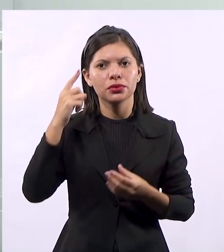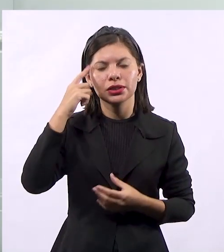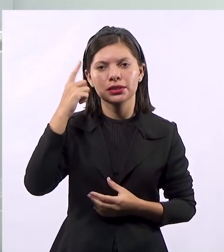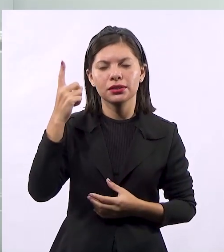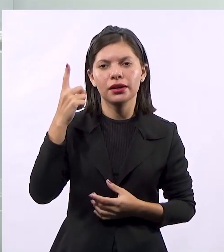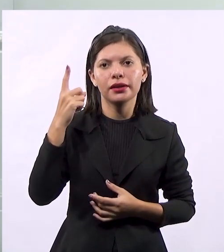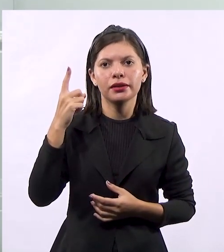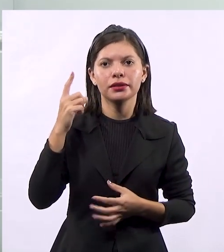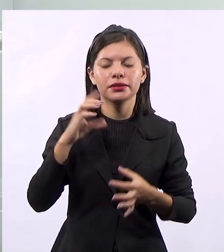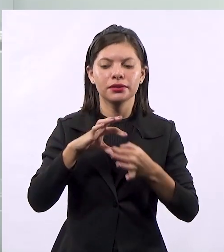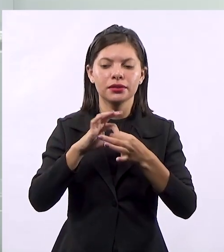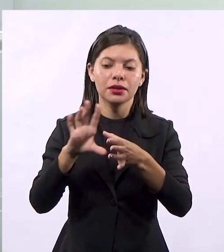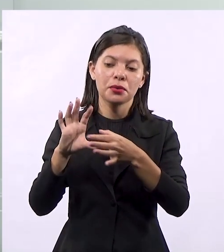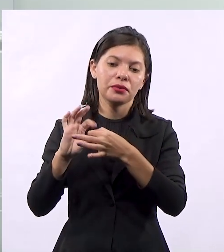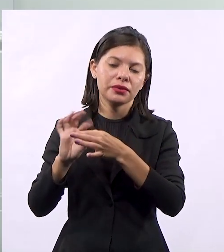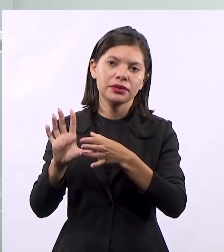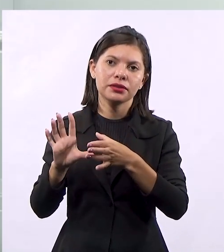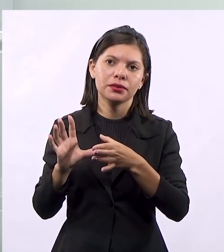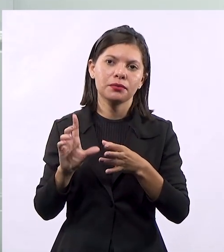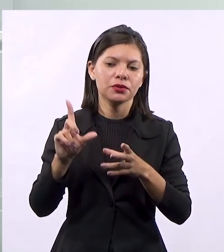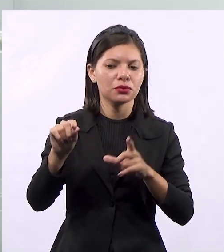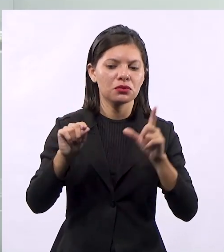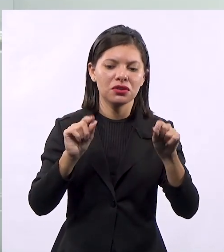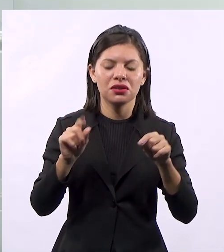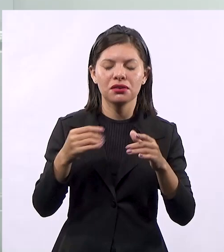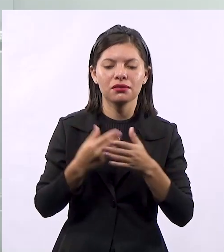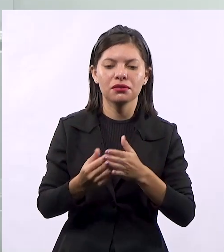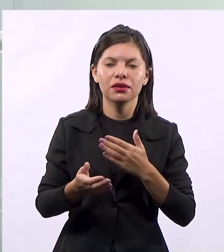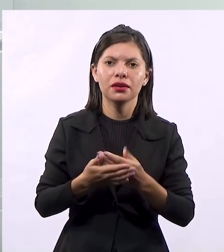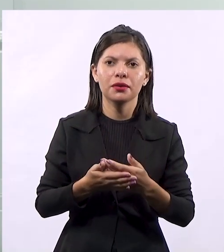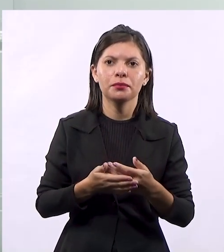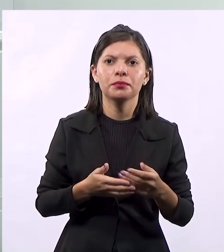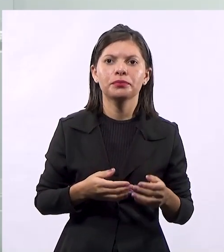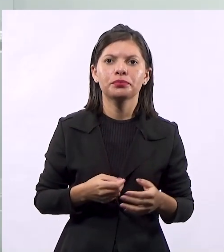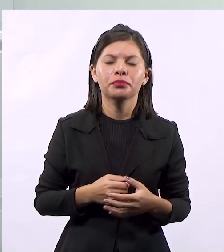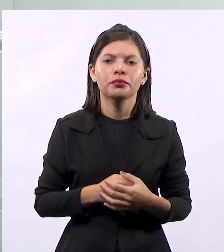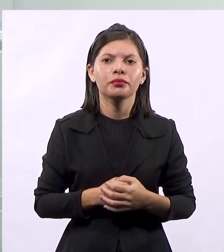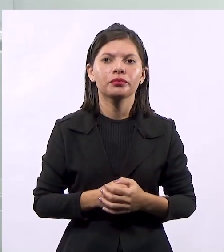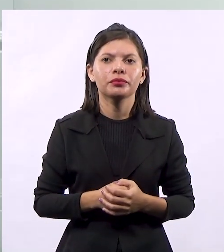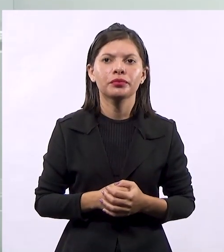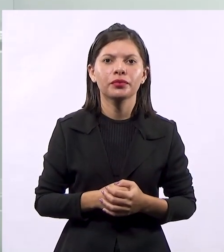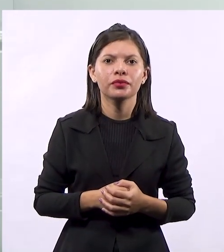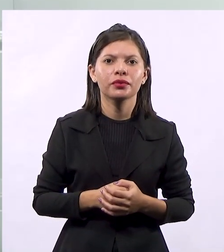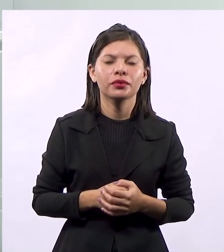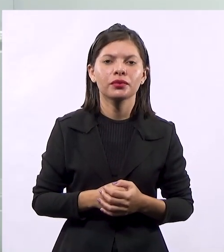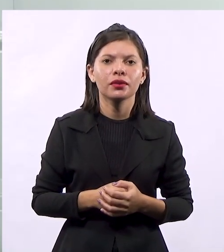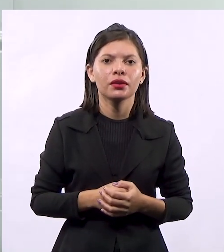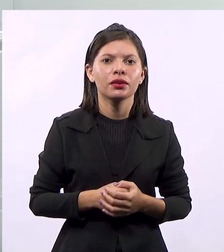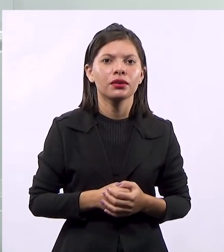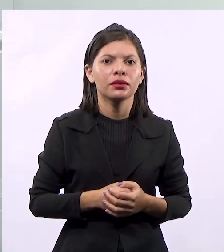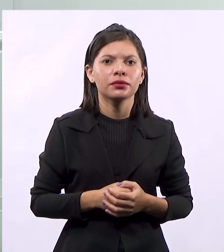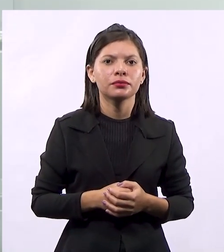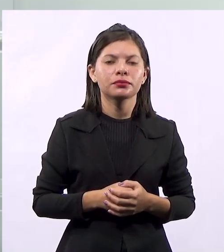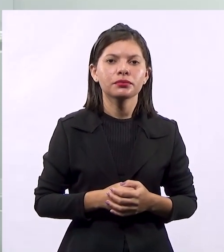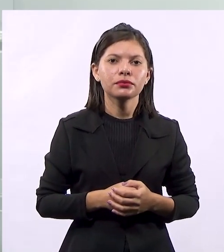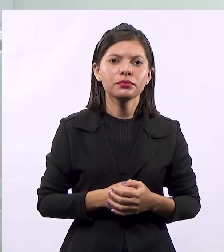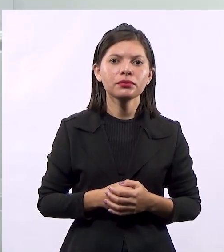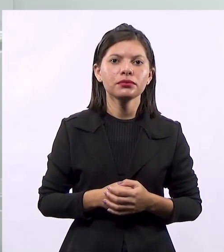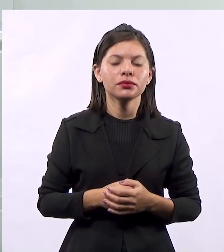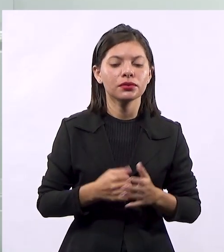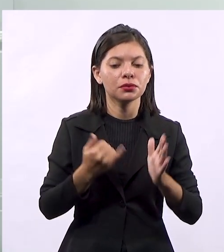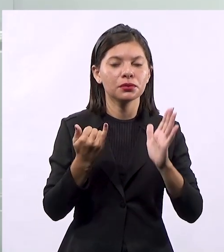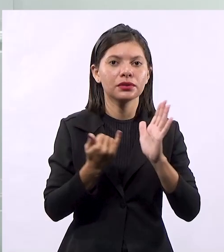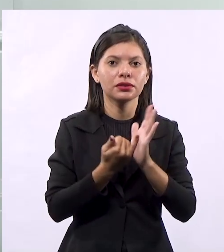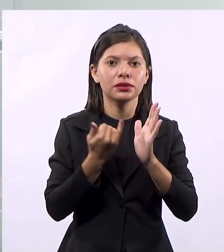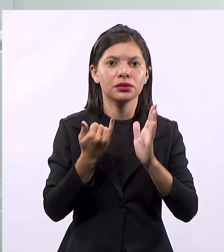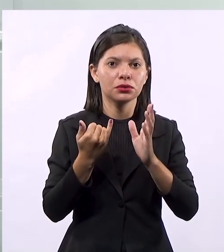John Dewey, isso é independente, isso é livre, esse pluralismo de ideias é livre. Então, mesmo dentro da rede